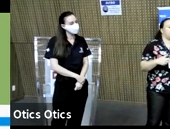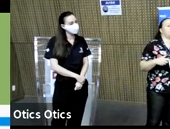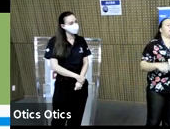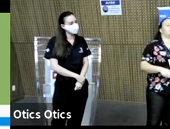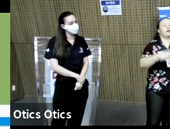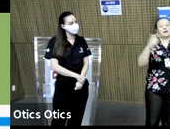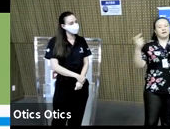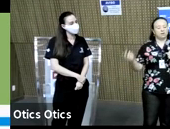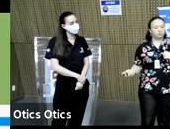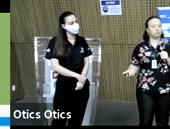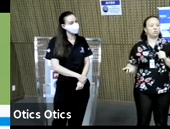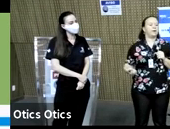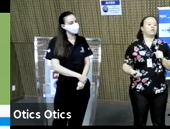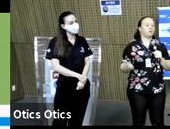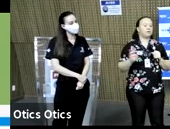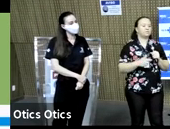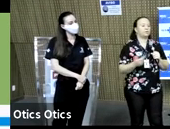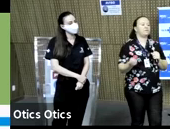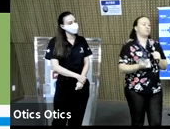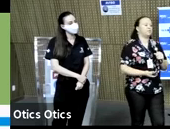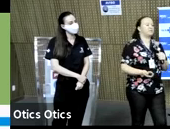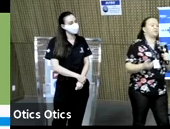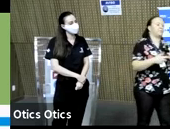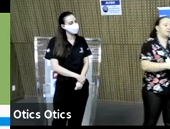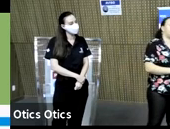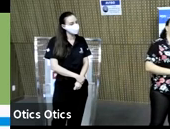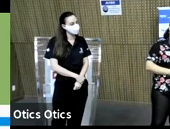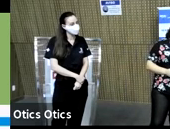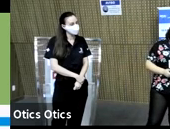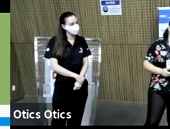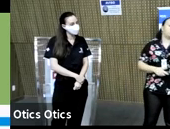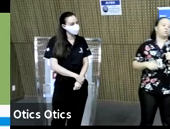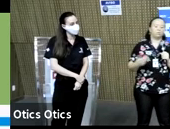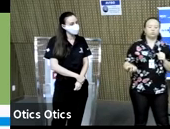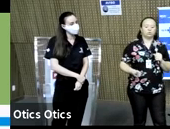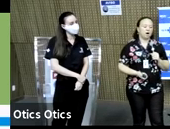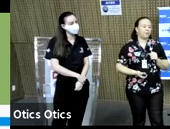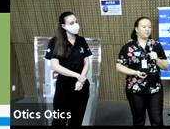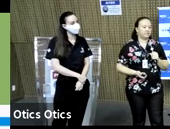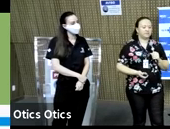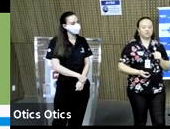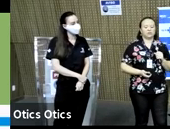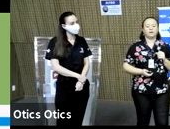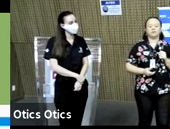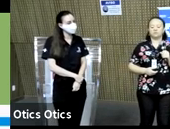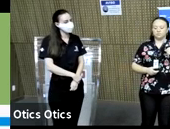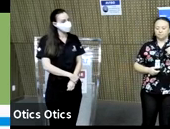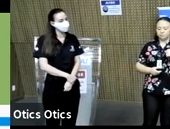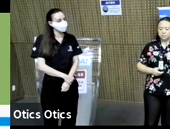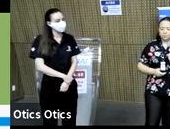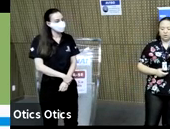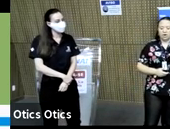consultório de enfermagem. Na consulta do médico, a mesma coisa, não precisa ficar passando na recepção ou outro local para fazer esses